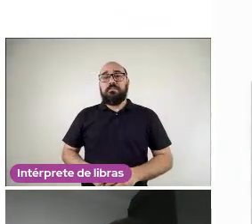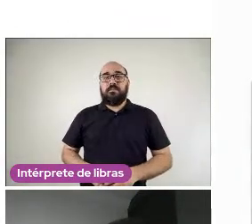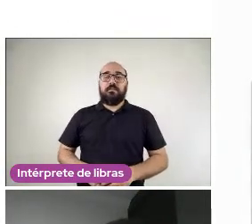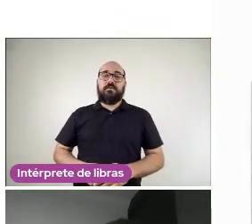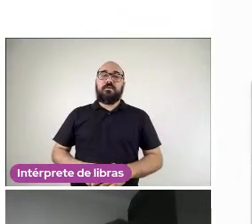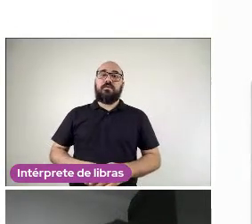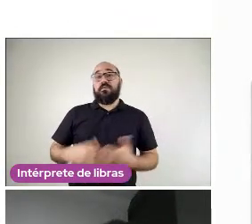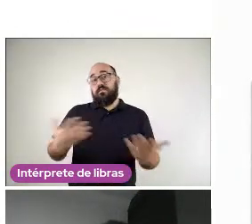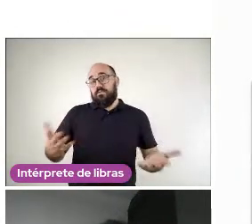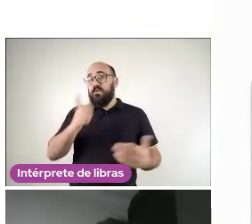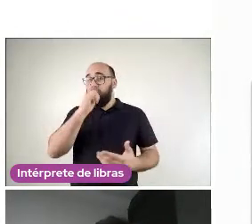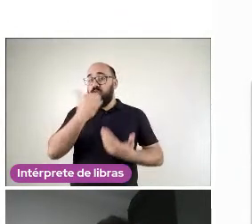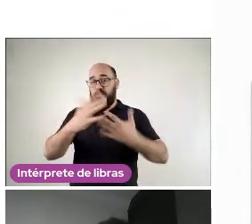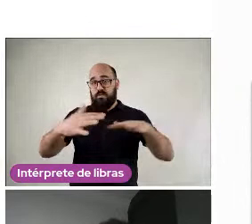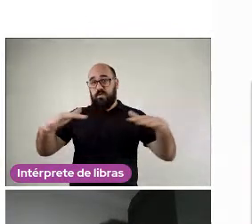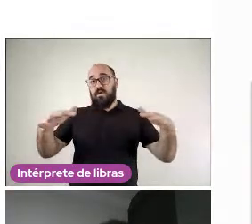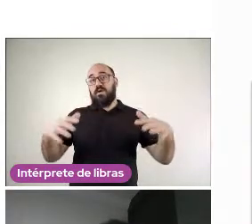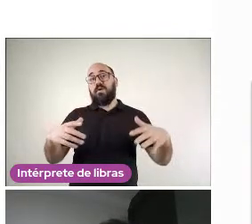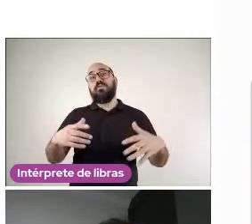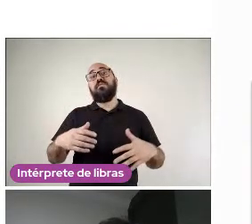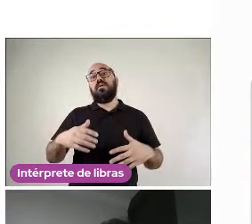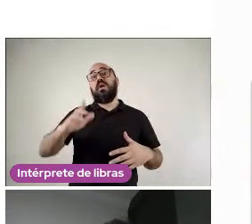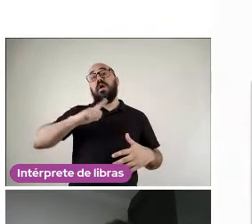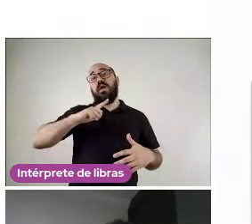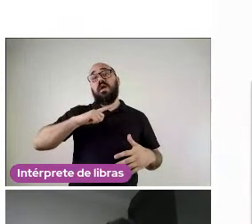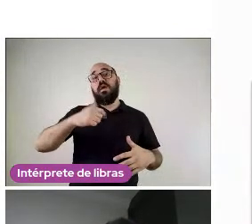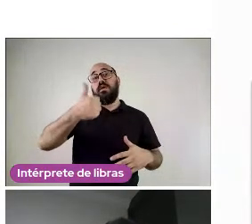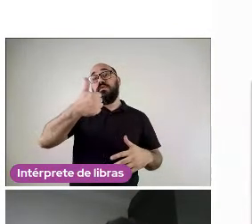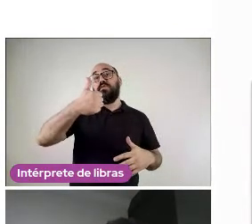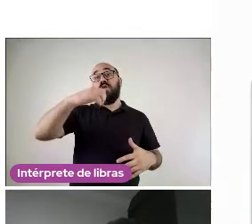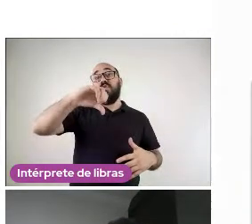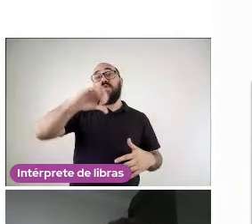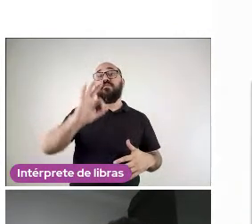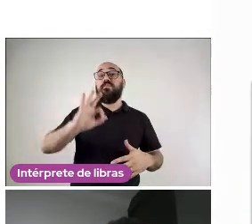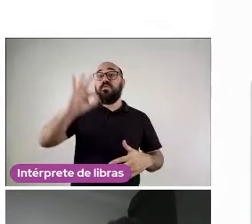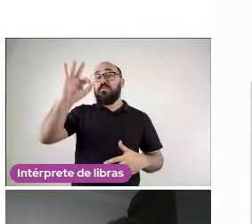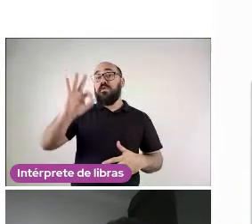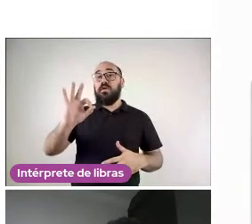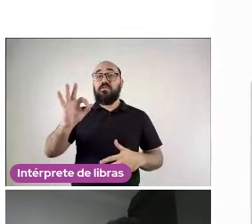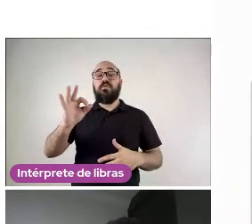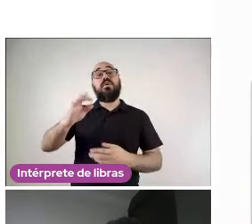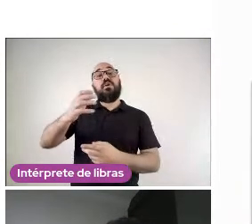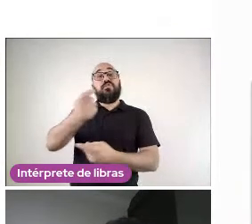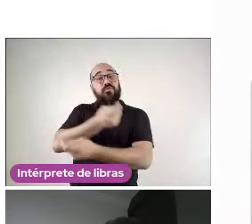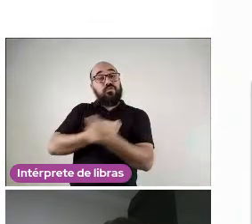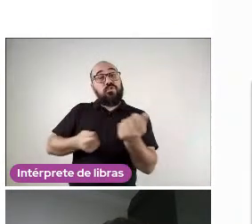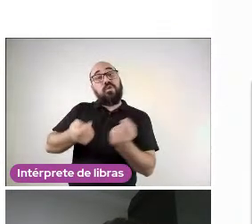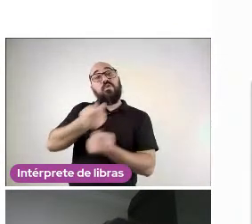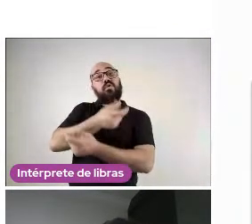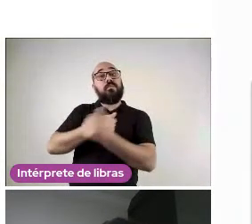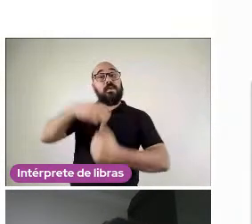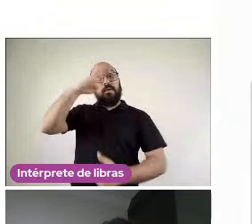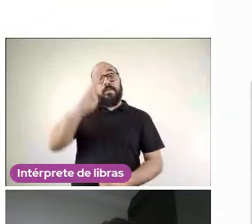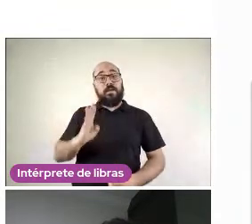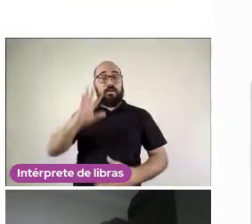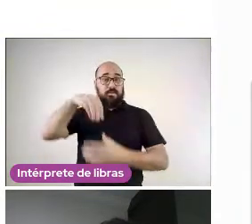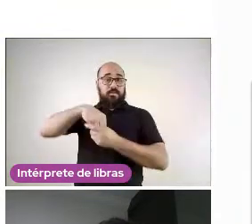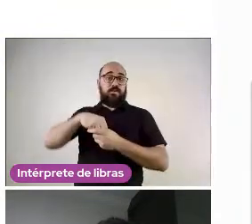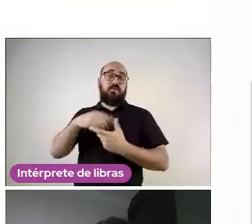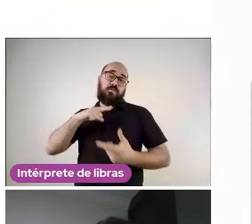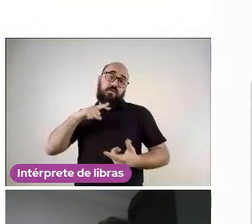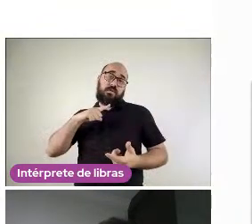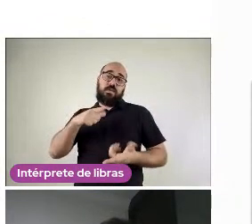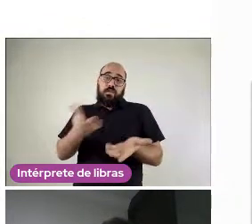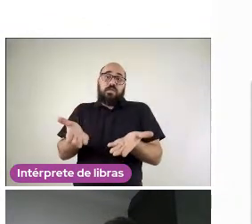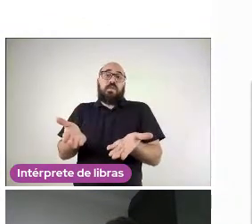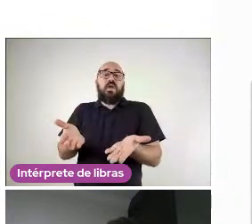oceano representa 19% do nosso PIB. Então, e a questão da ciência para tomar as decisões